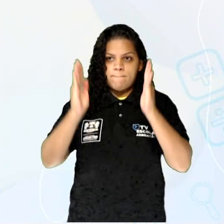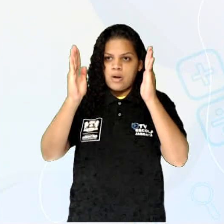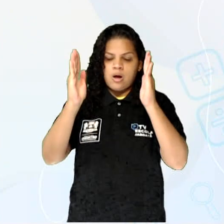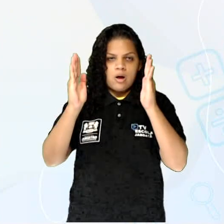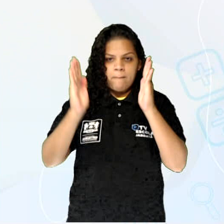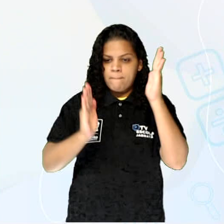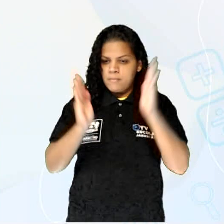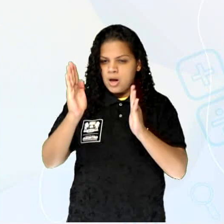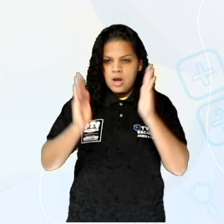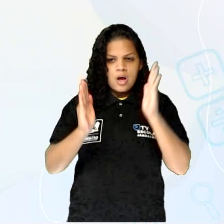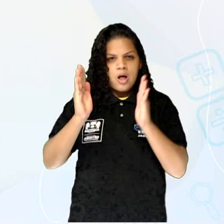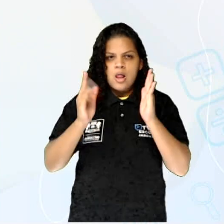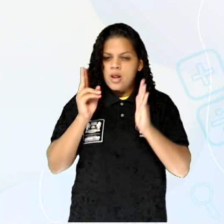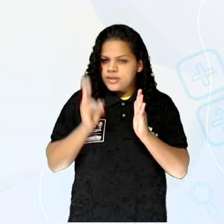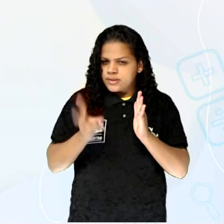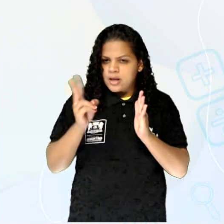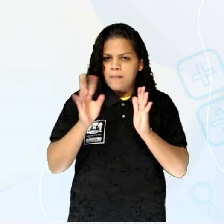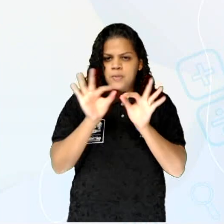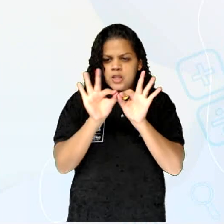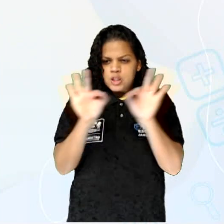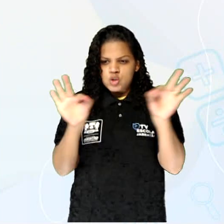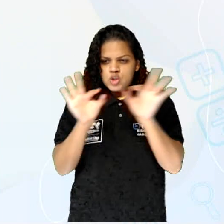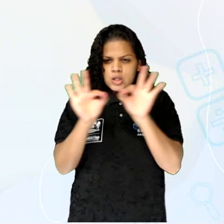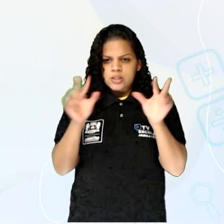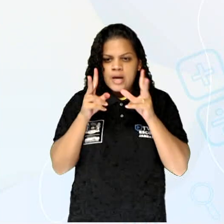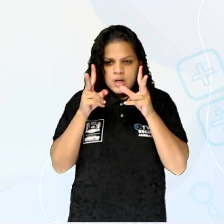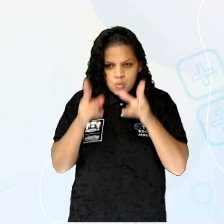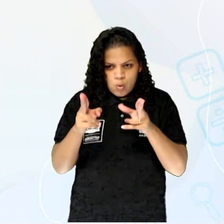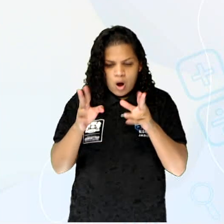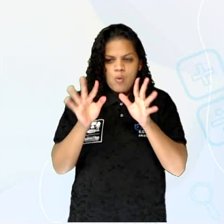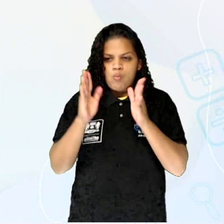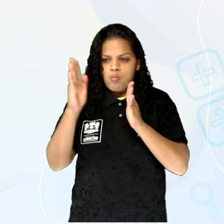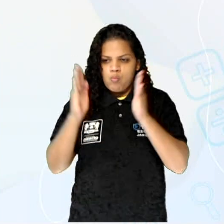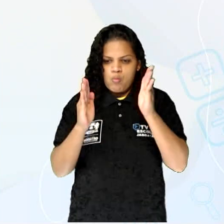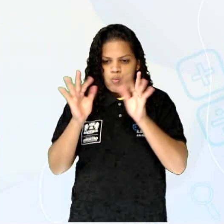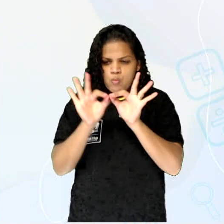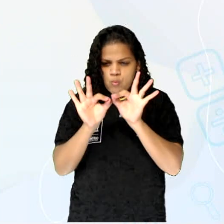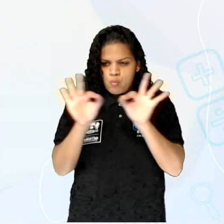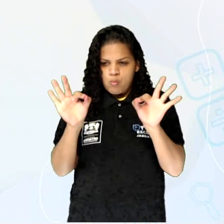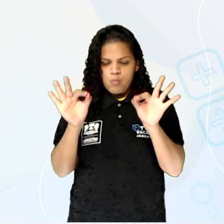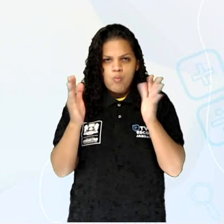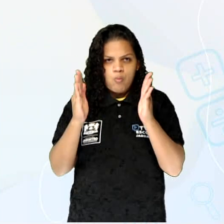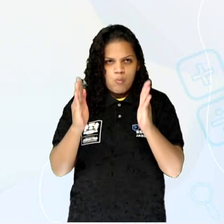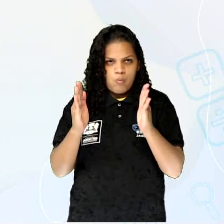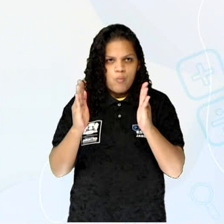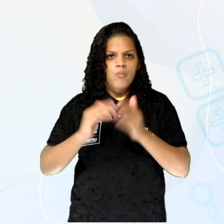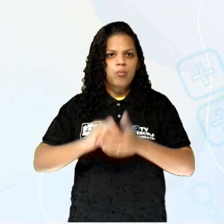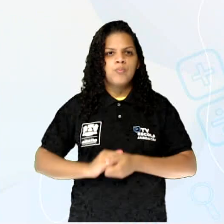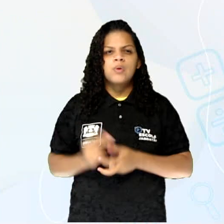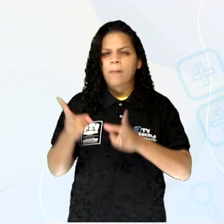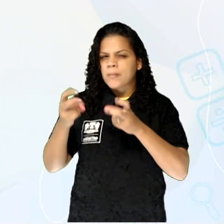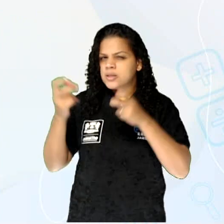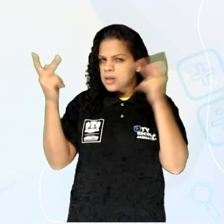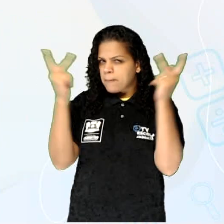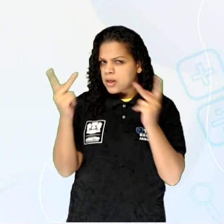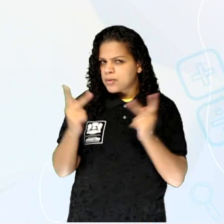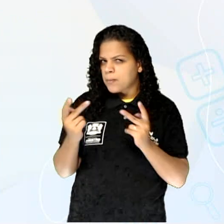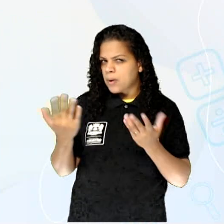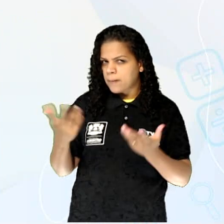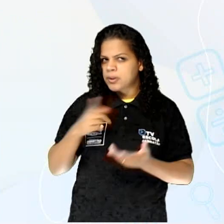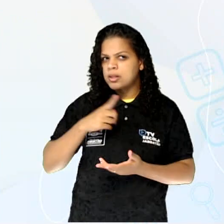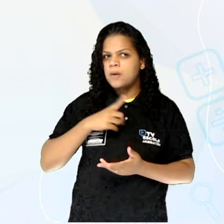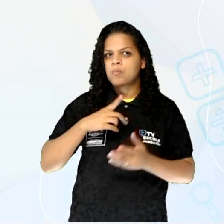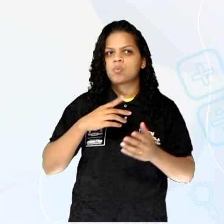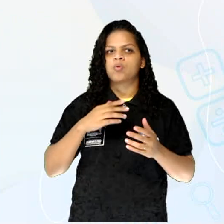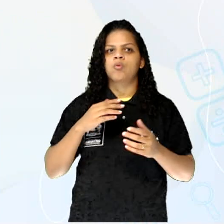e mantém sempre a mesma distância entre si observando o mapa nós temos aqui Avenida Caminho